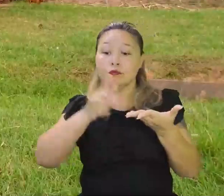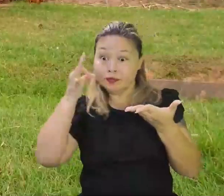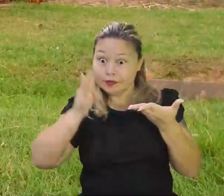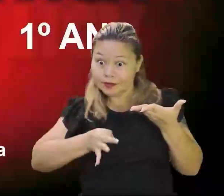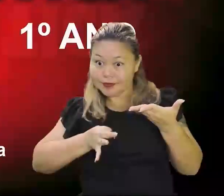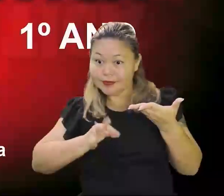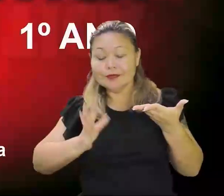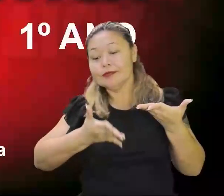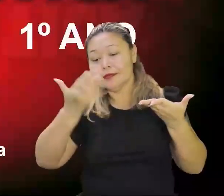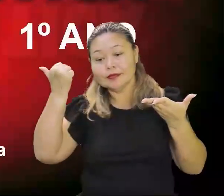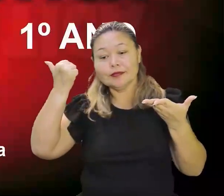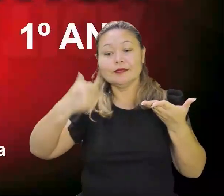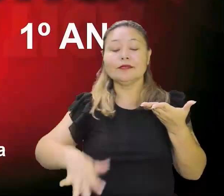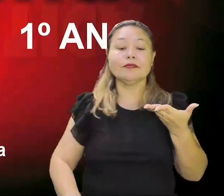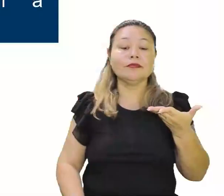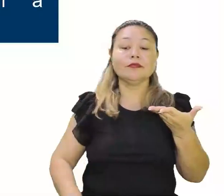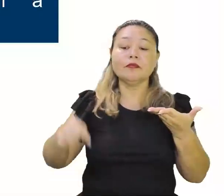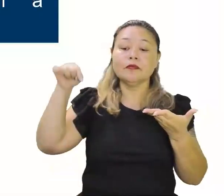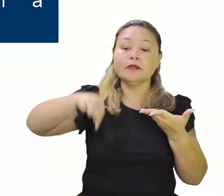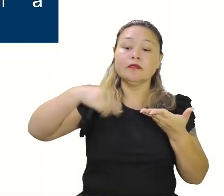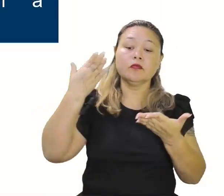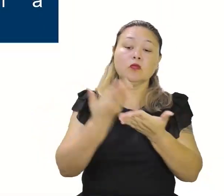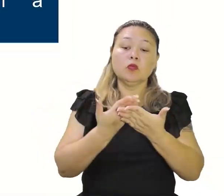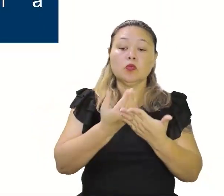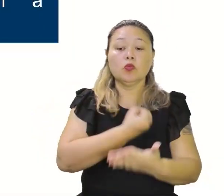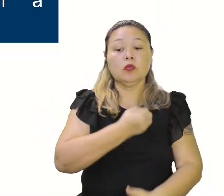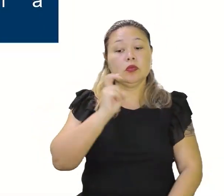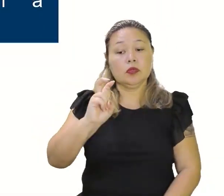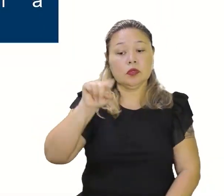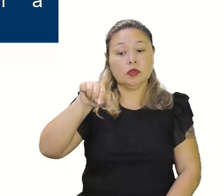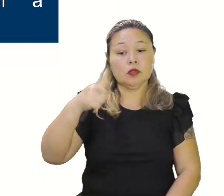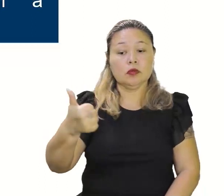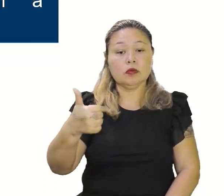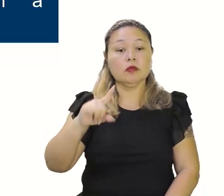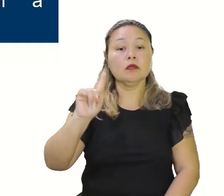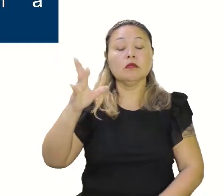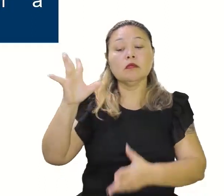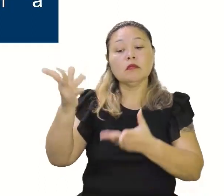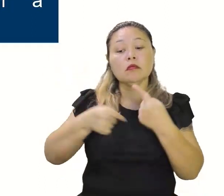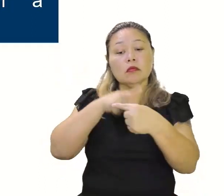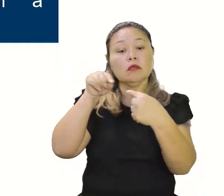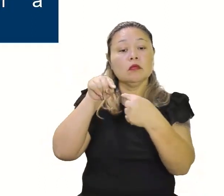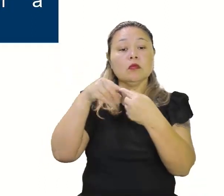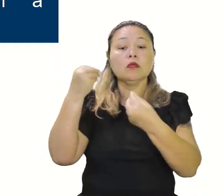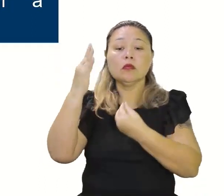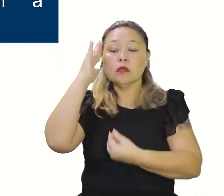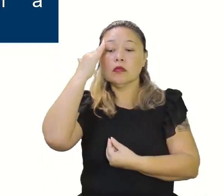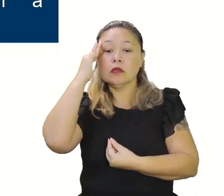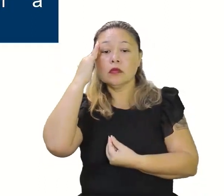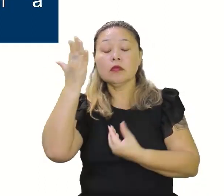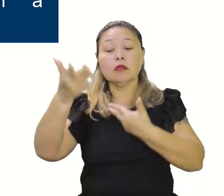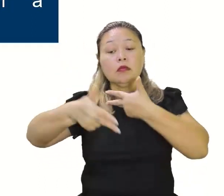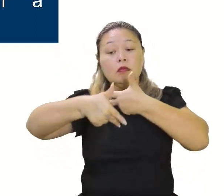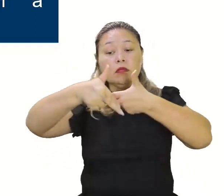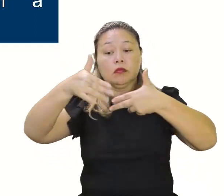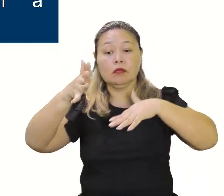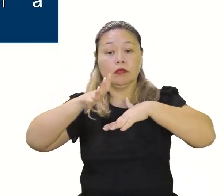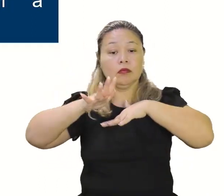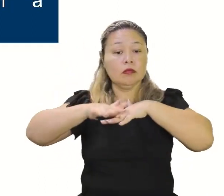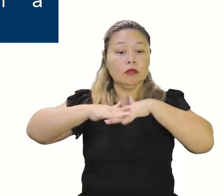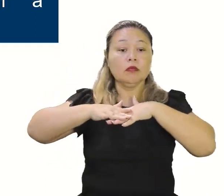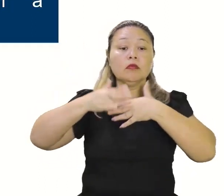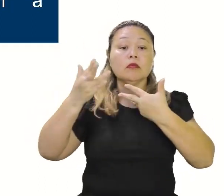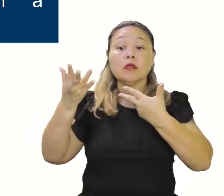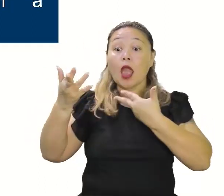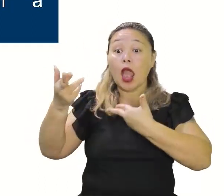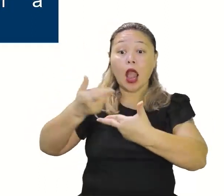lá então? Vem com a gente! Hoje é a aula 5.1. Habilidades da aula de hoje. Compreender a etnomatemática e